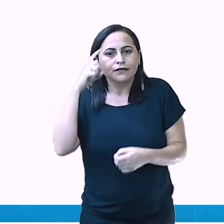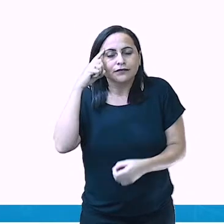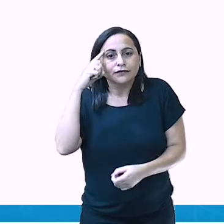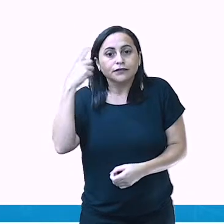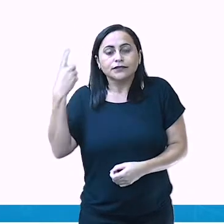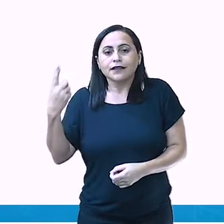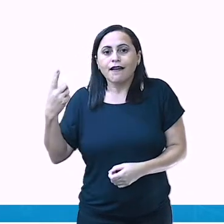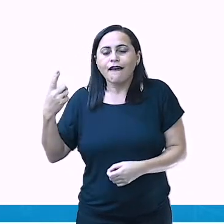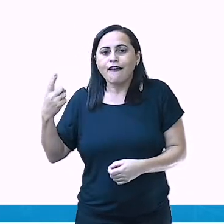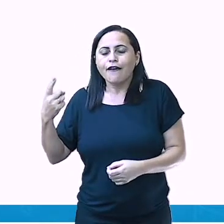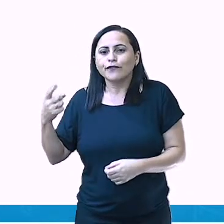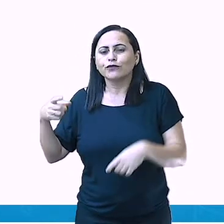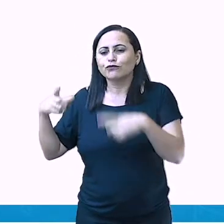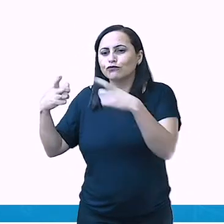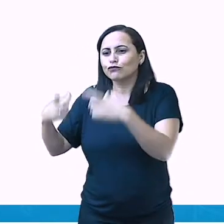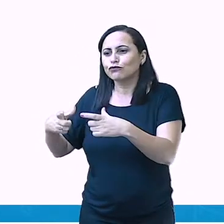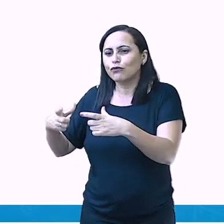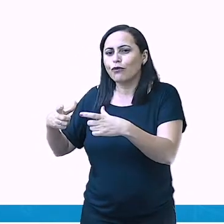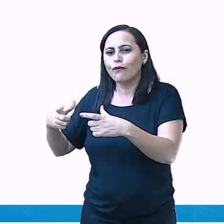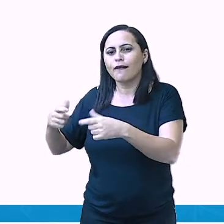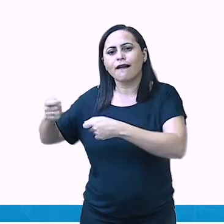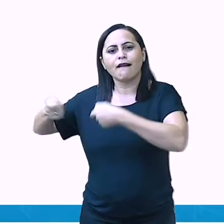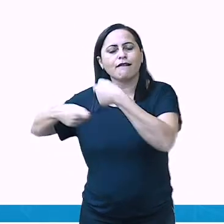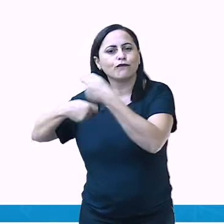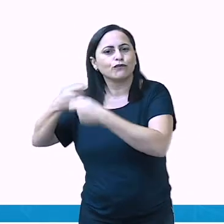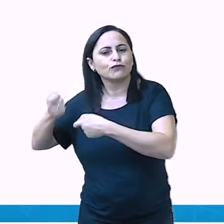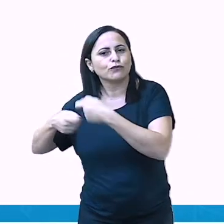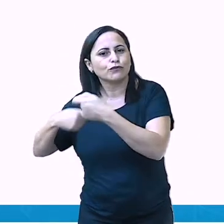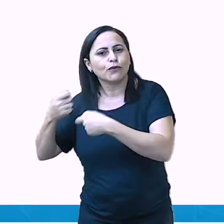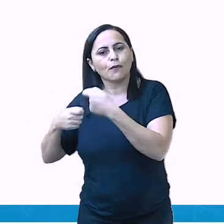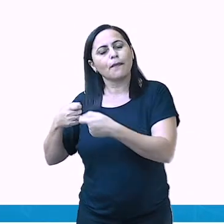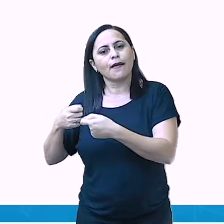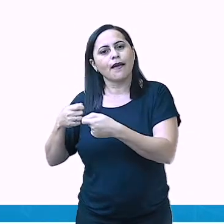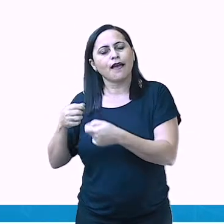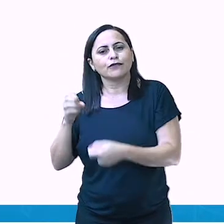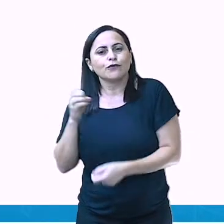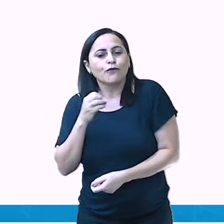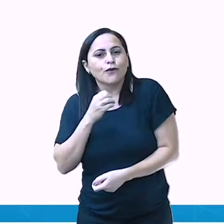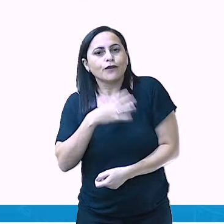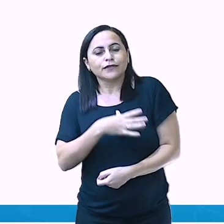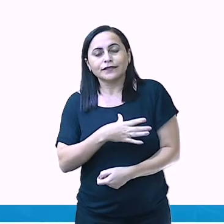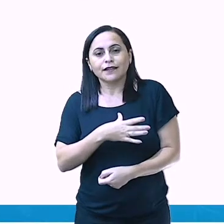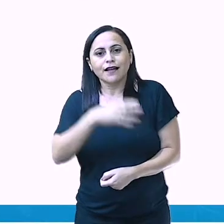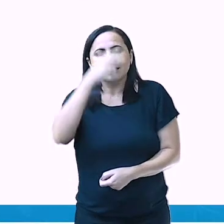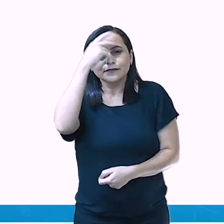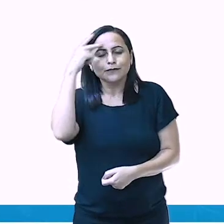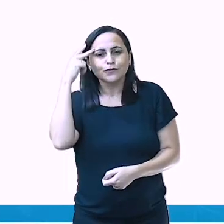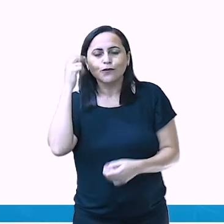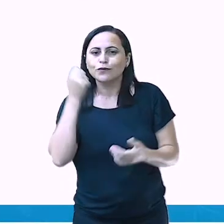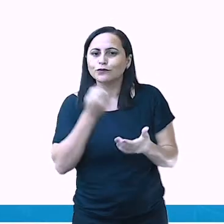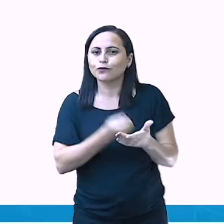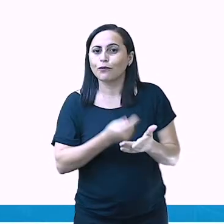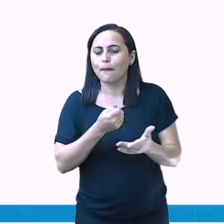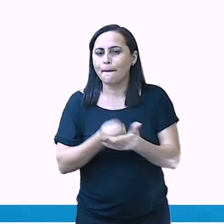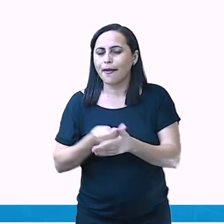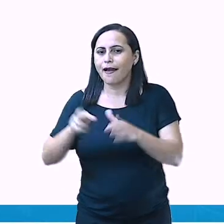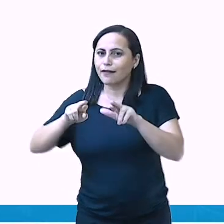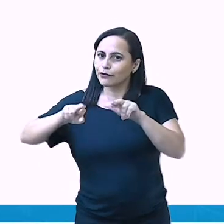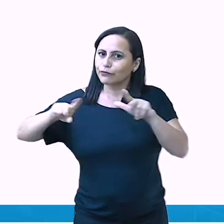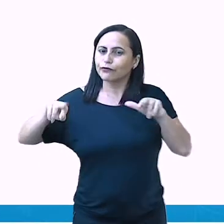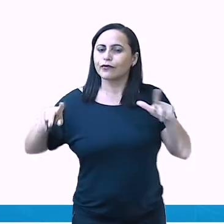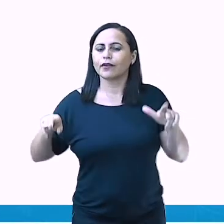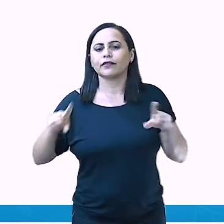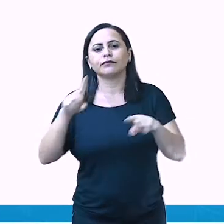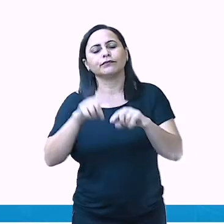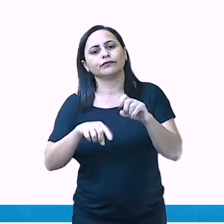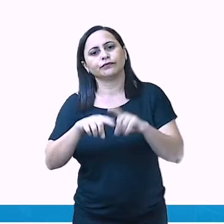gerir coisas novas em que as pessoas pudessem vender ou comprar diferentes produtos. Então, hoje, se a